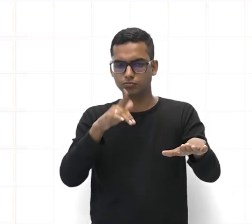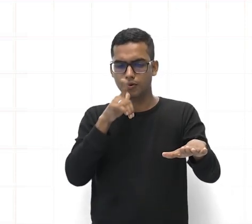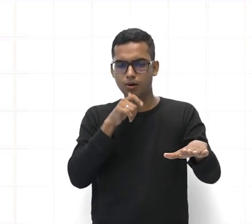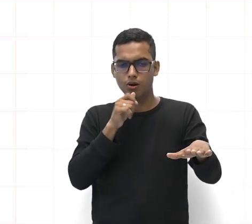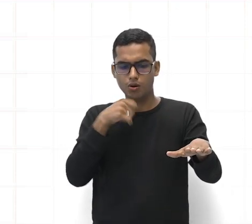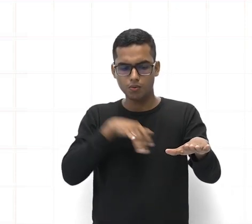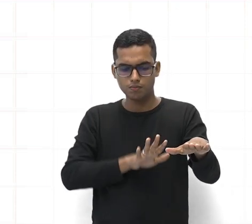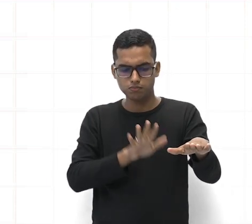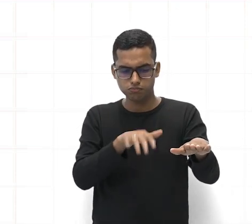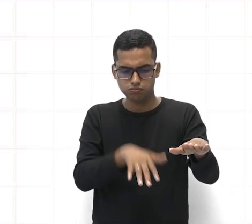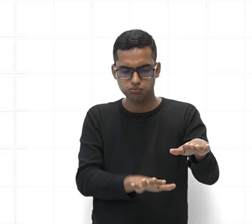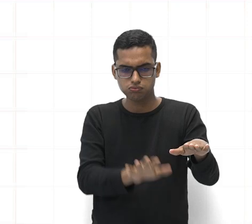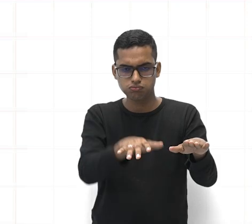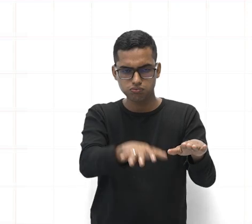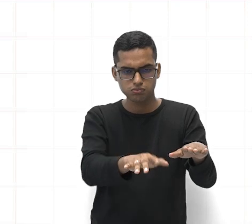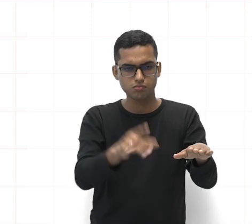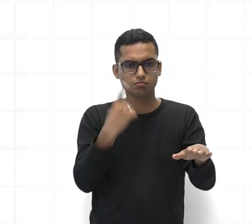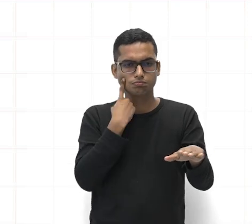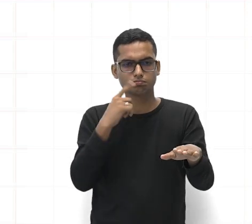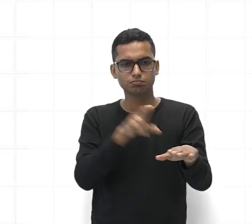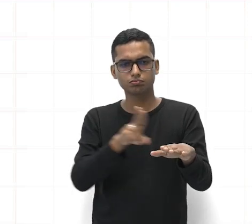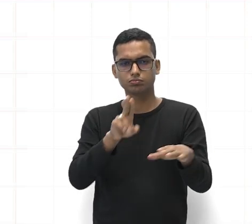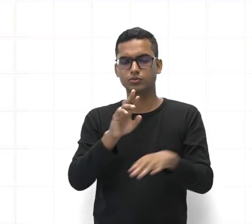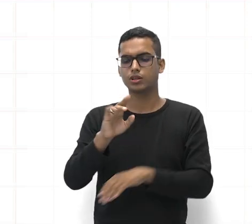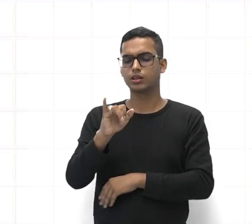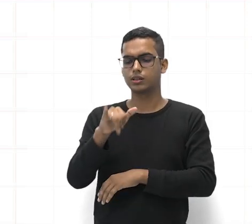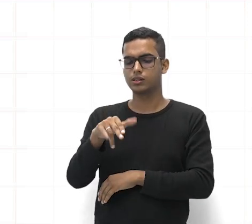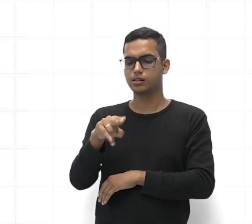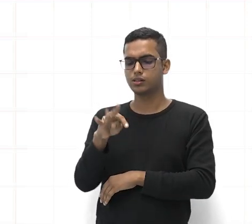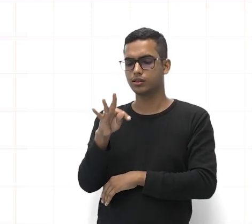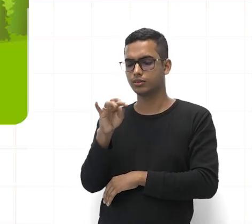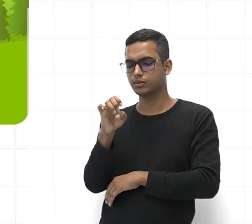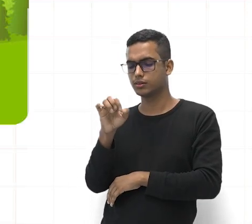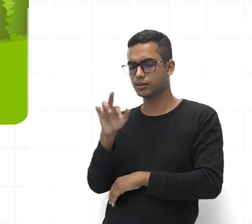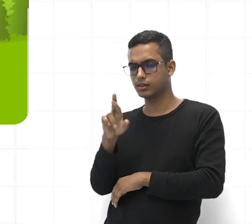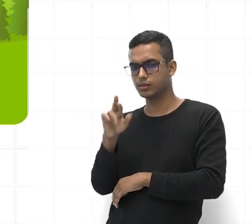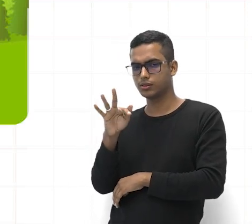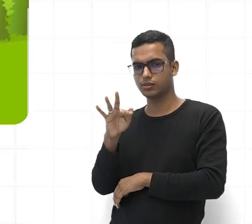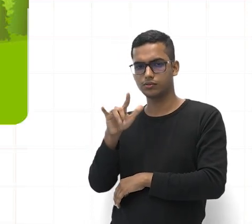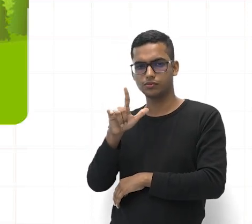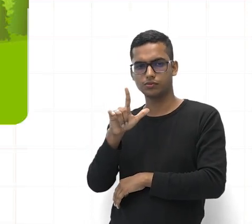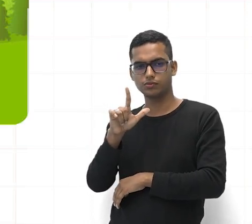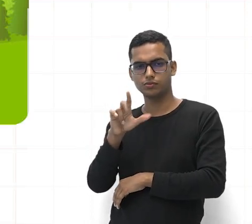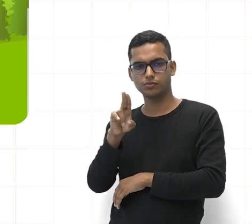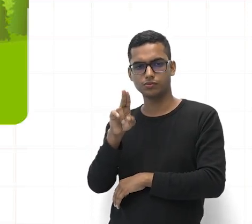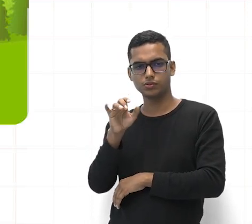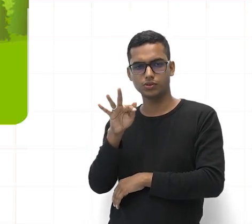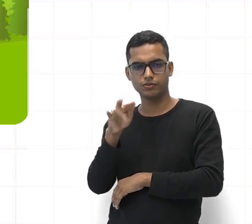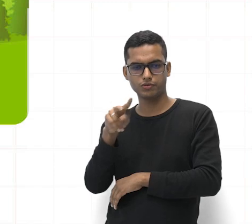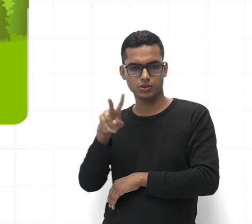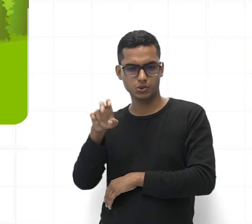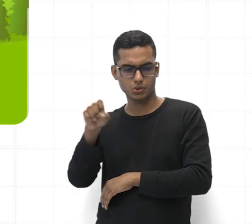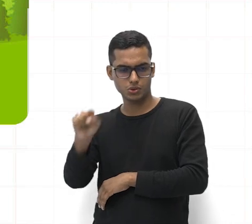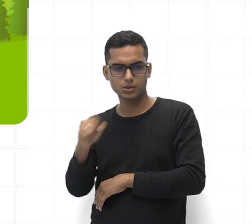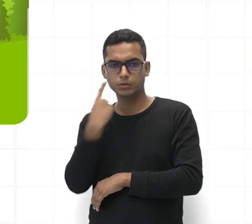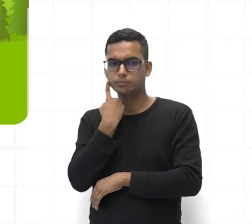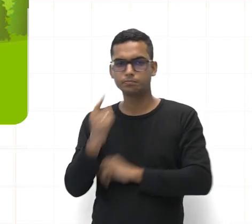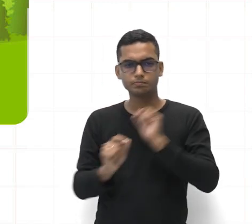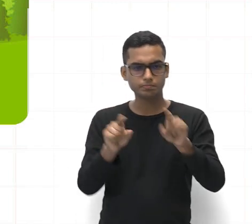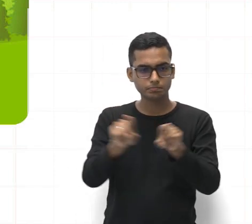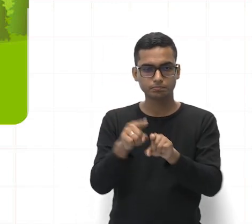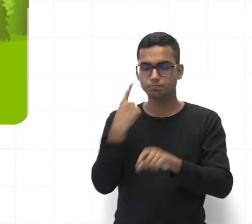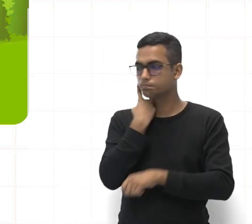são chamados de interflúvios. E aí a gente mostra para vocês esta imagem onde nós temos